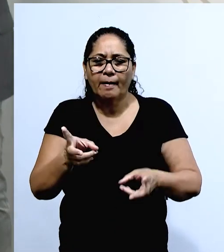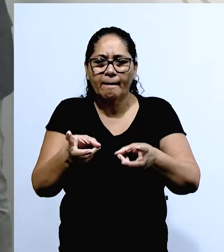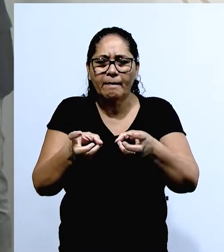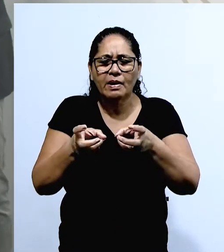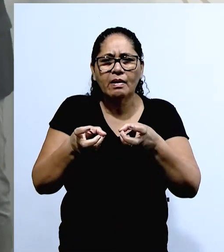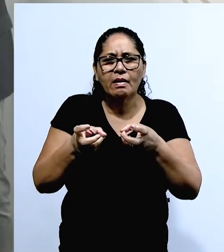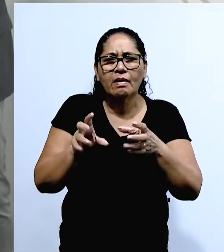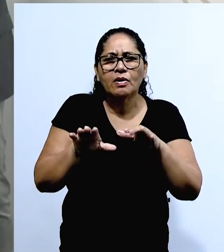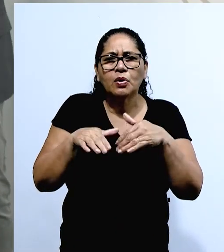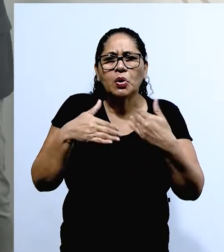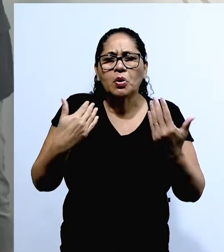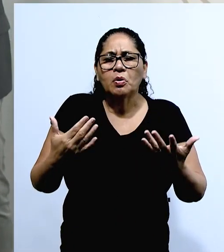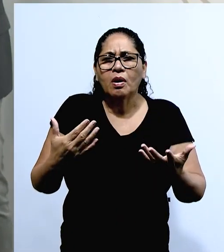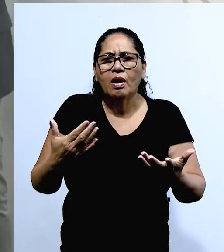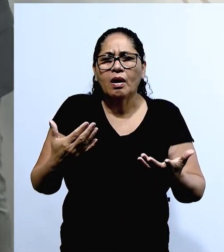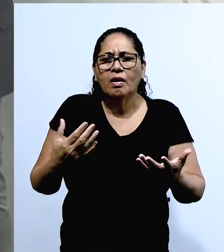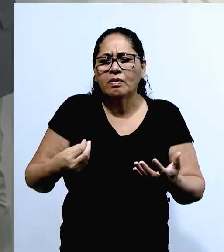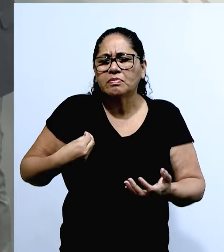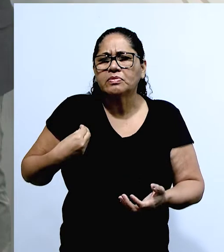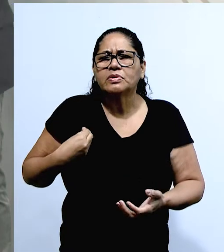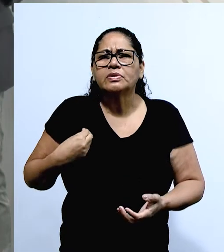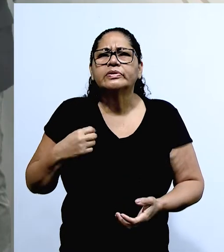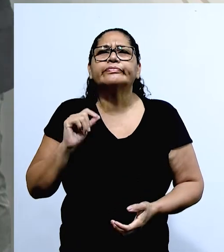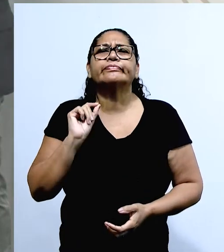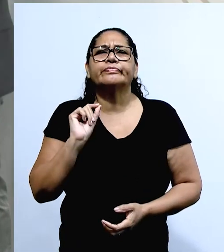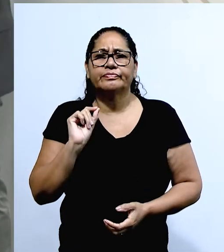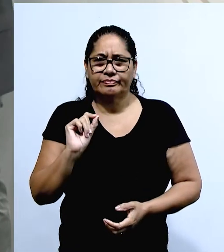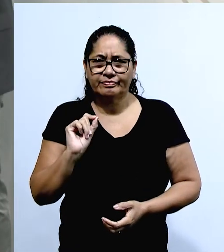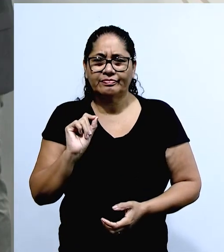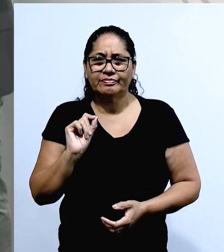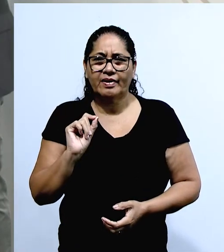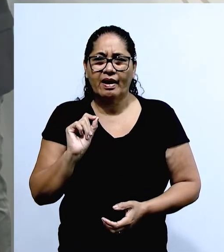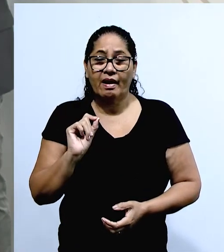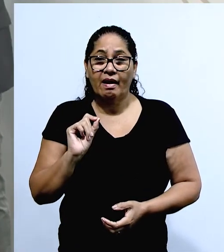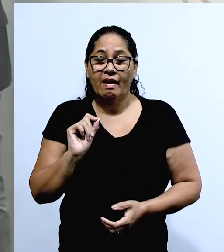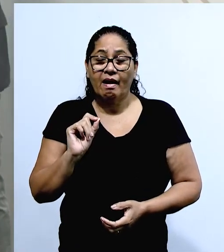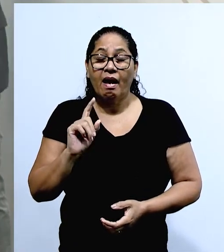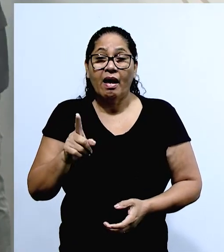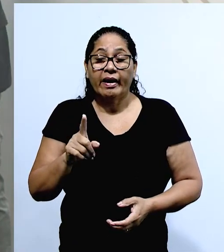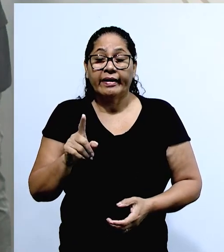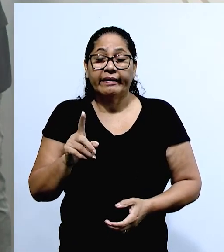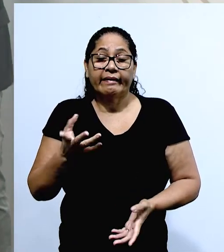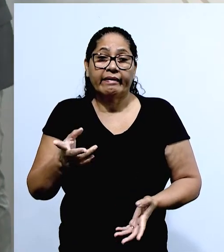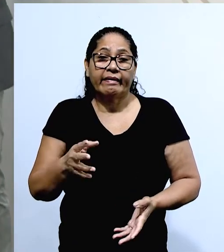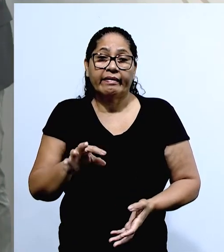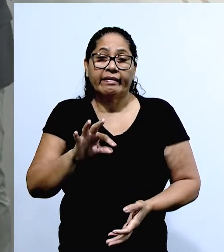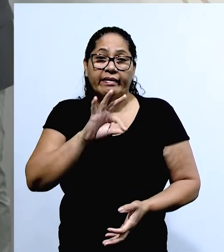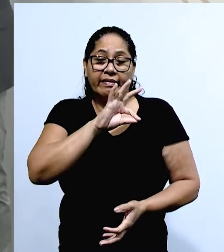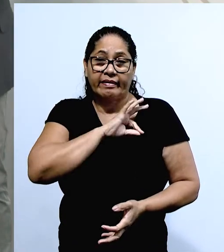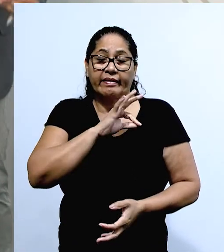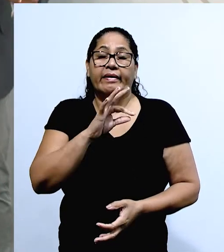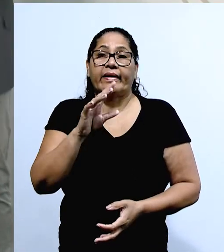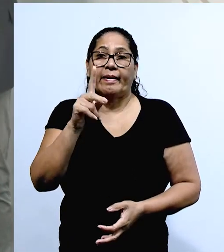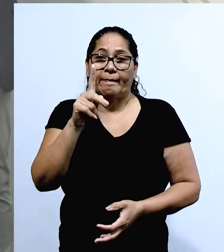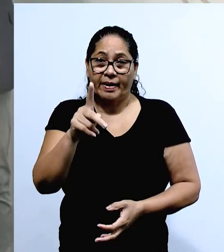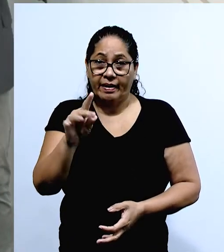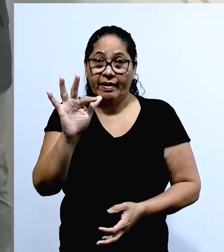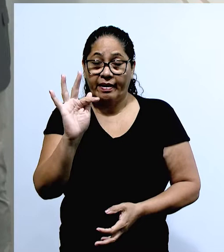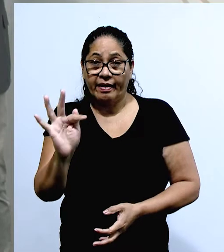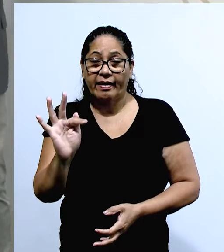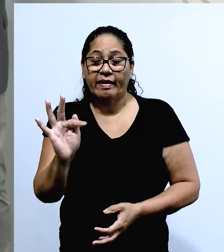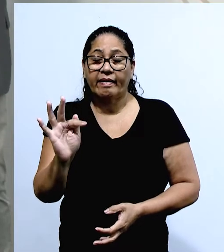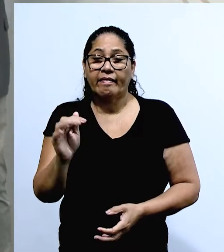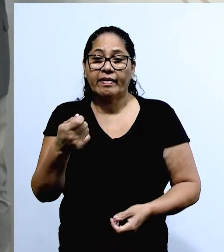né, qual que é a tua razão de ser. Você existe para quê? Aqui no caso a PF existe para exercer a polícia judiciária